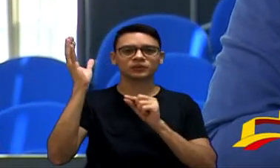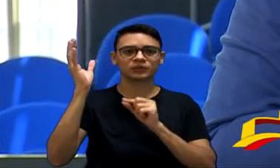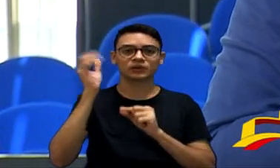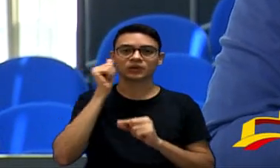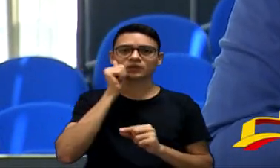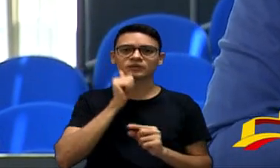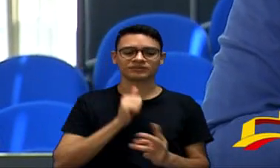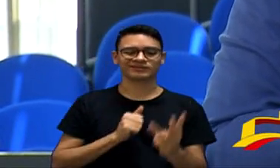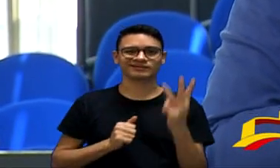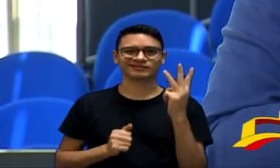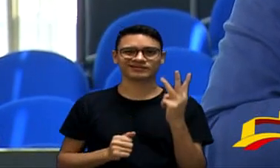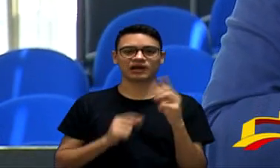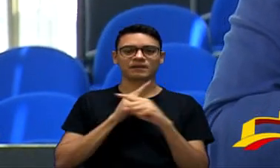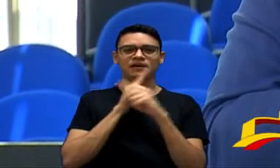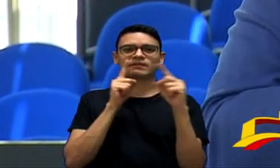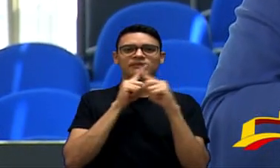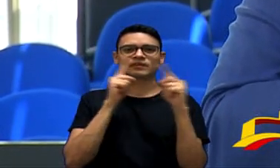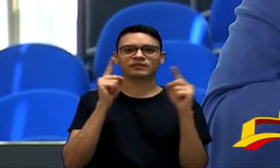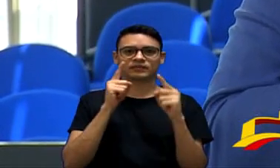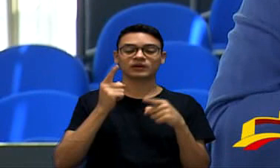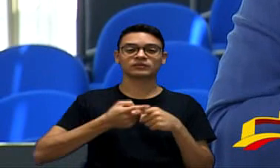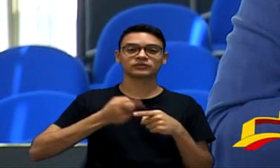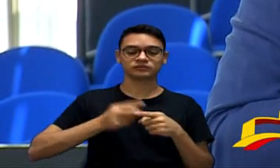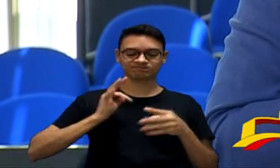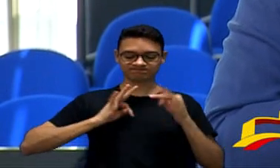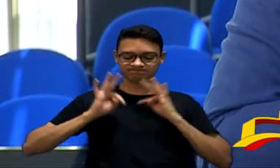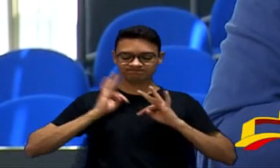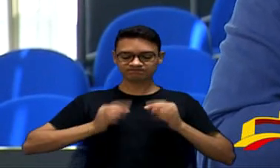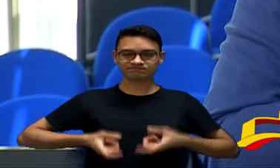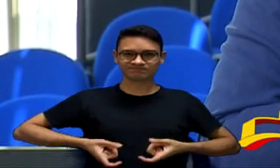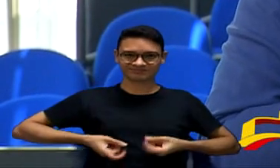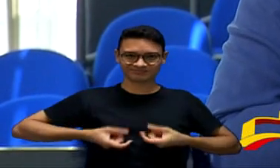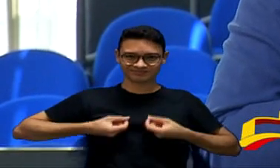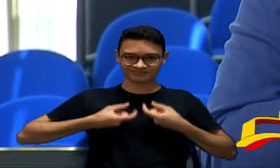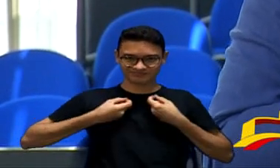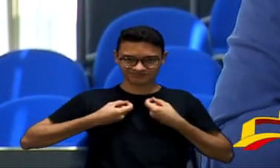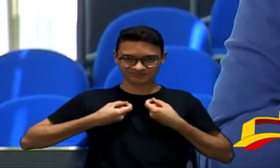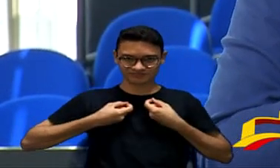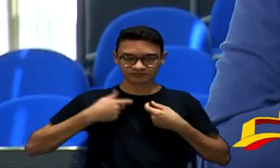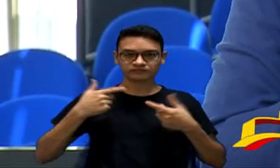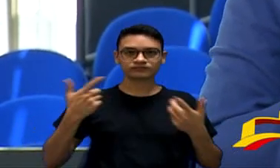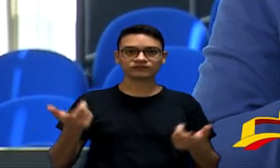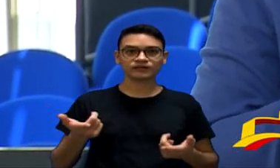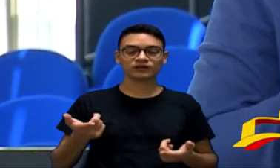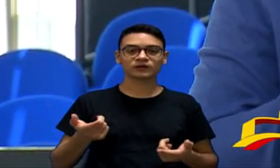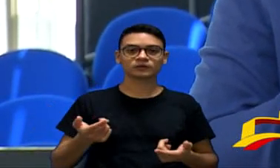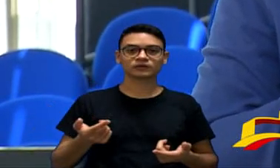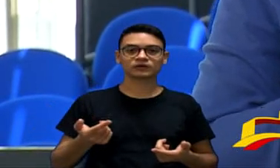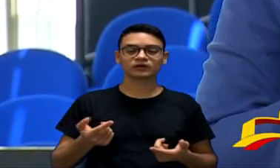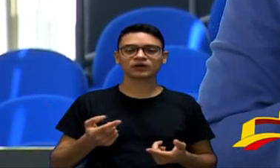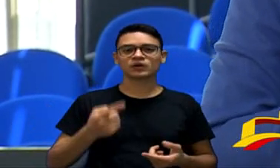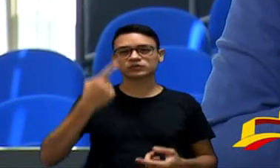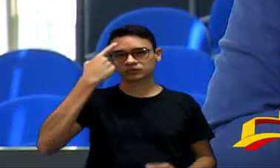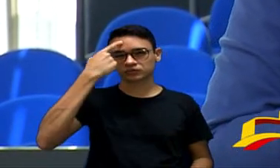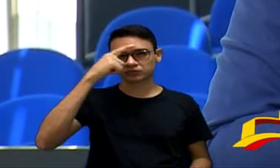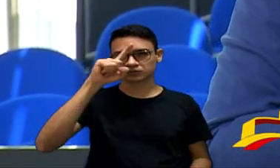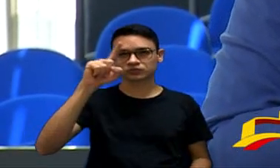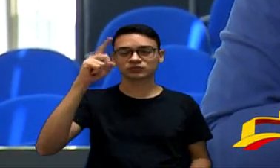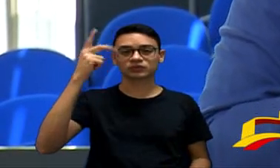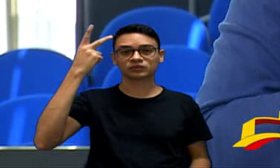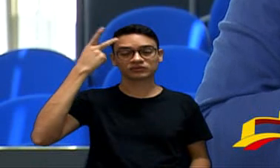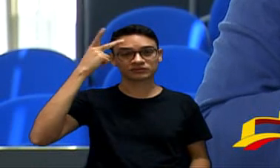três senhoras reclamando, ela faz tratamento oncológico de câncer. Além de esquecer uma um dia lá em São